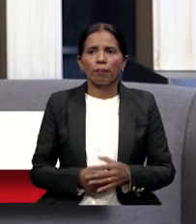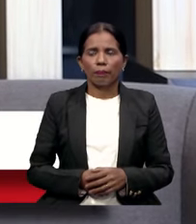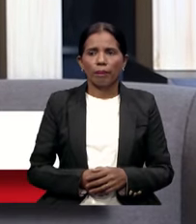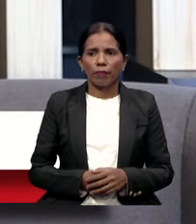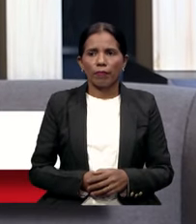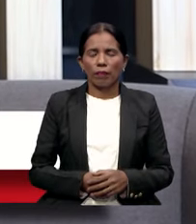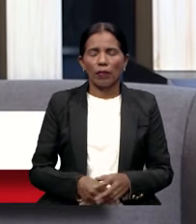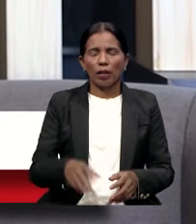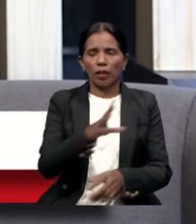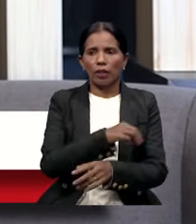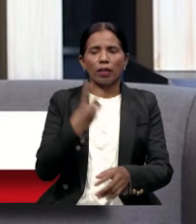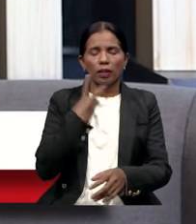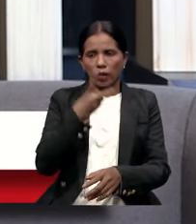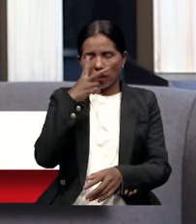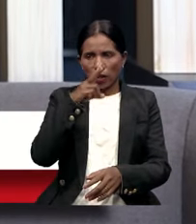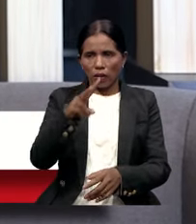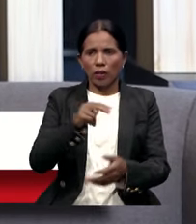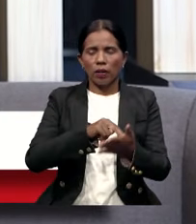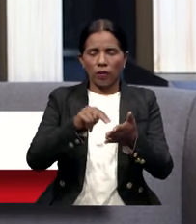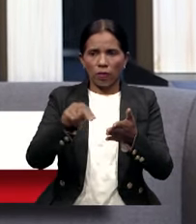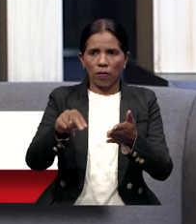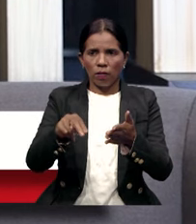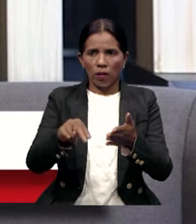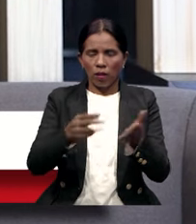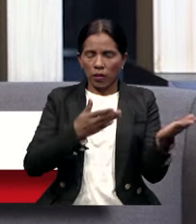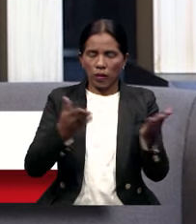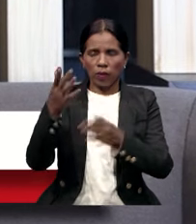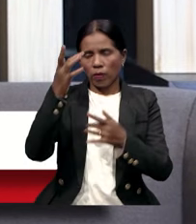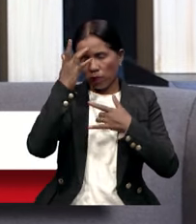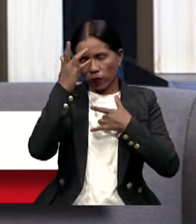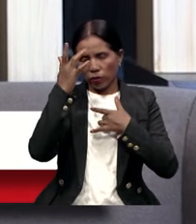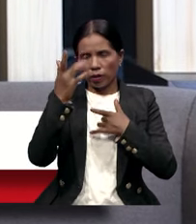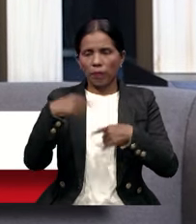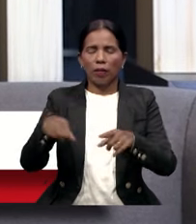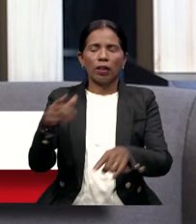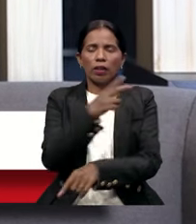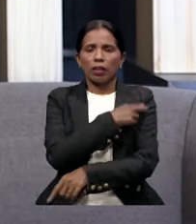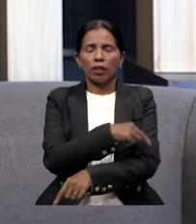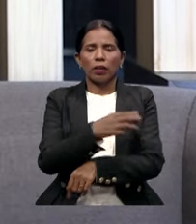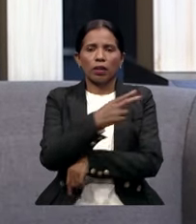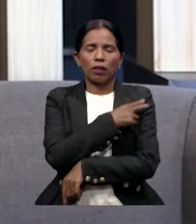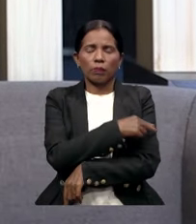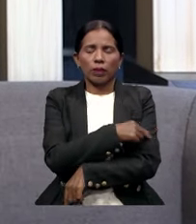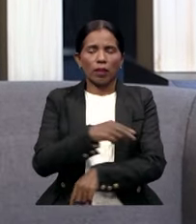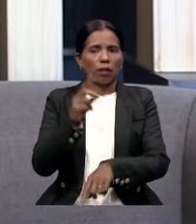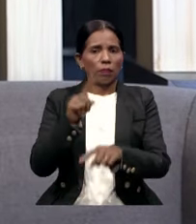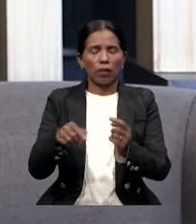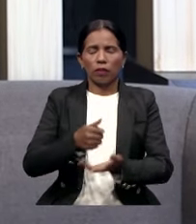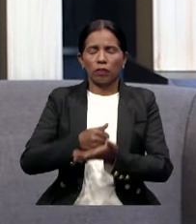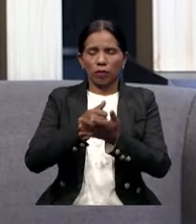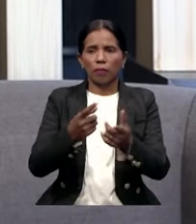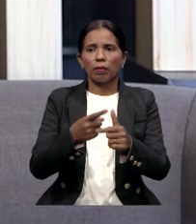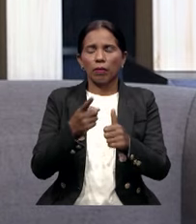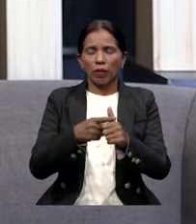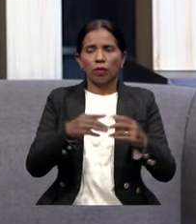Dari terciários também ita hareba ita ne número ita haruka moras valer con giro valdas la bela atende, ne, primeiro baracli, cancro, tuir fale